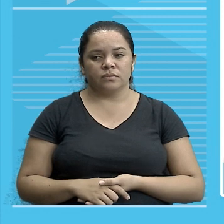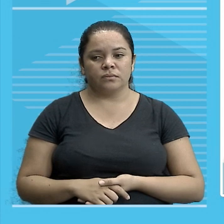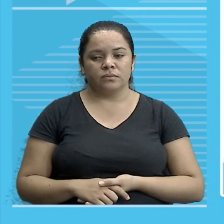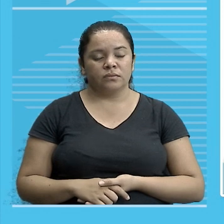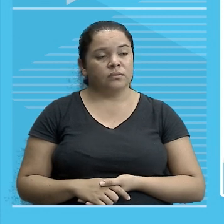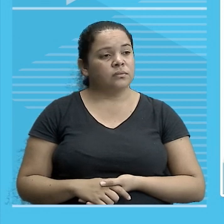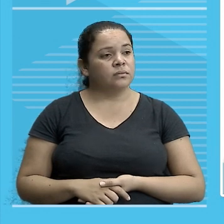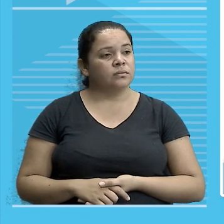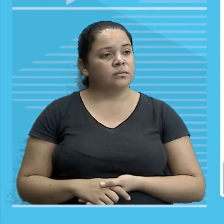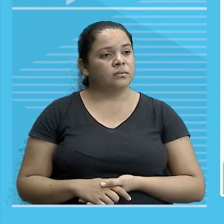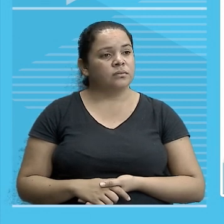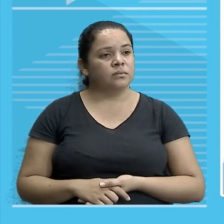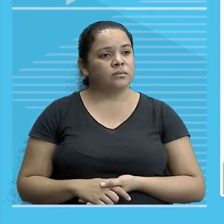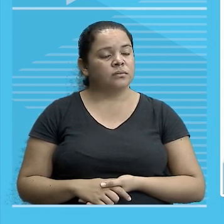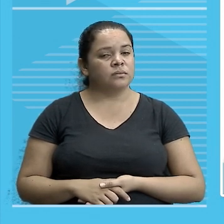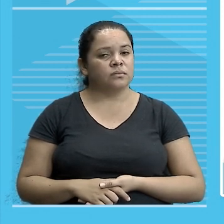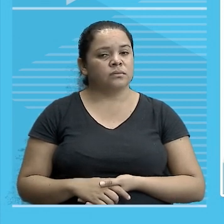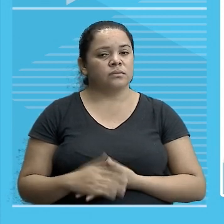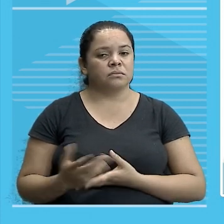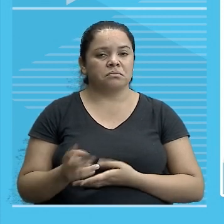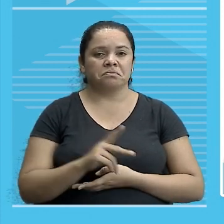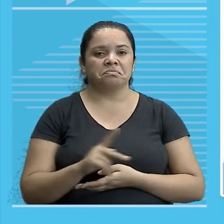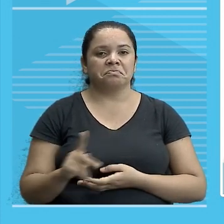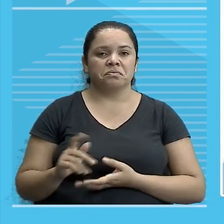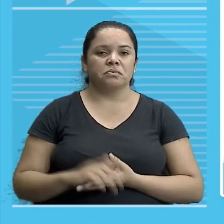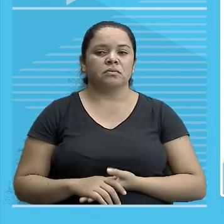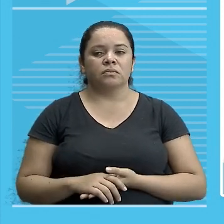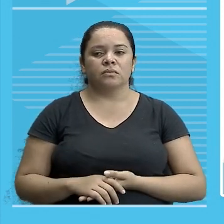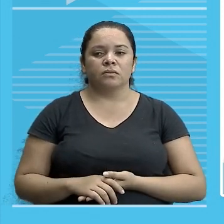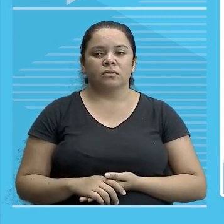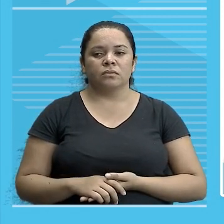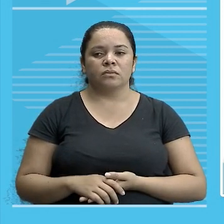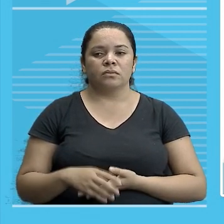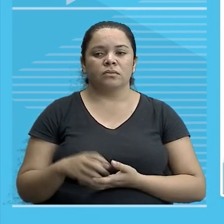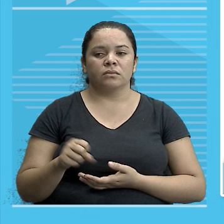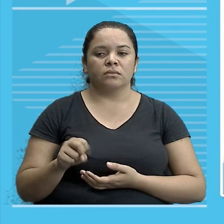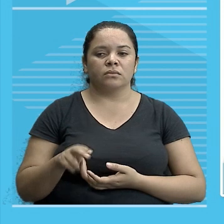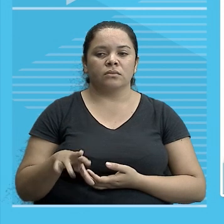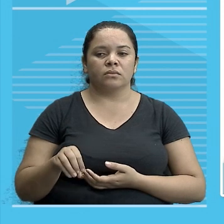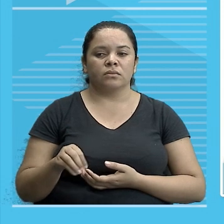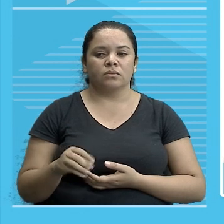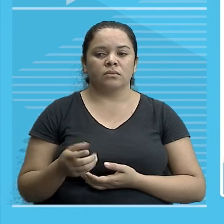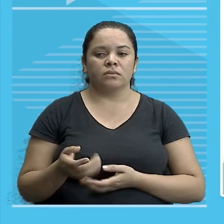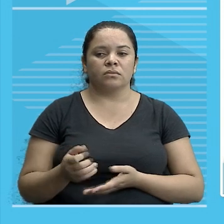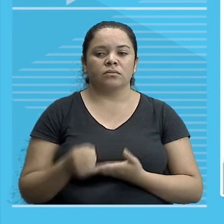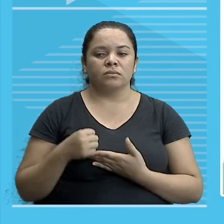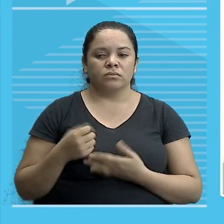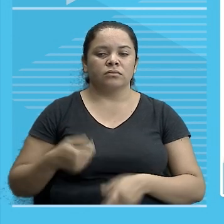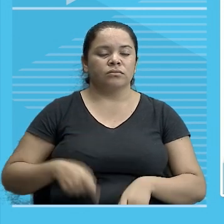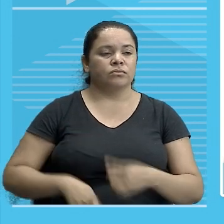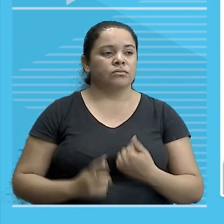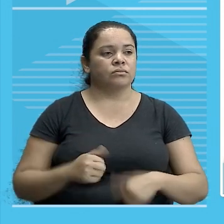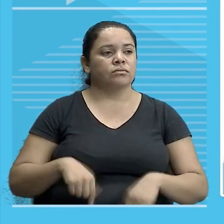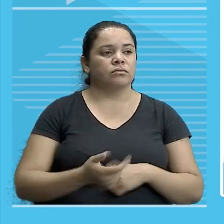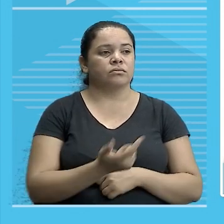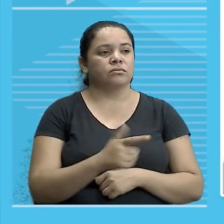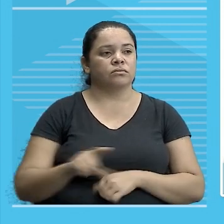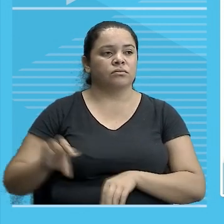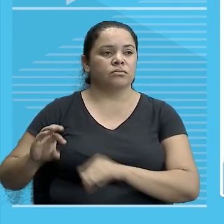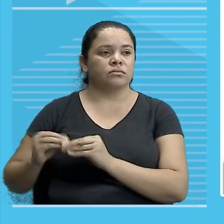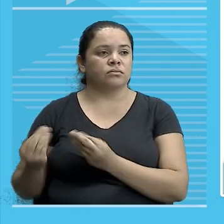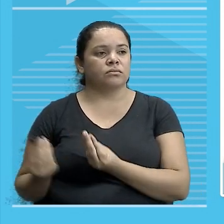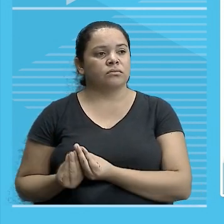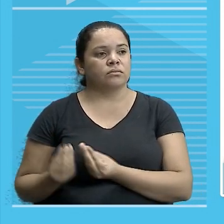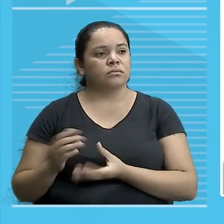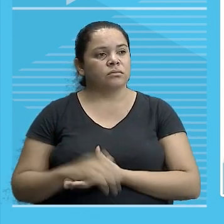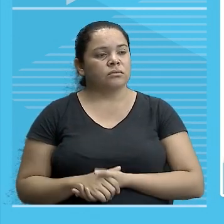E aí, professor? E aí o suco pancreático vai digerir, ajudar a digerir as outras substâncias. Olha o que eu tinha dito a vocês